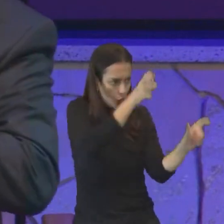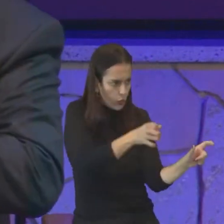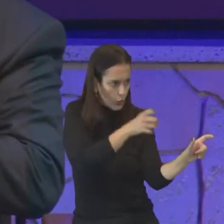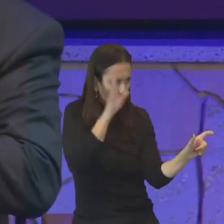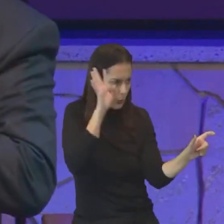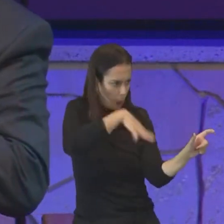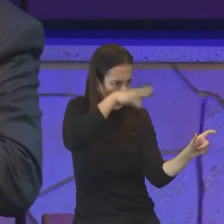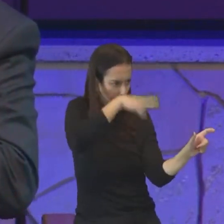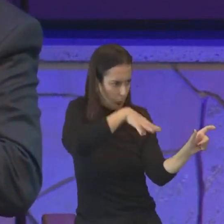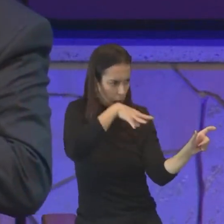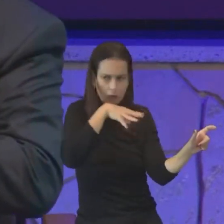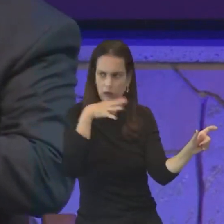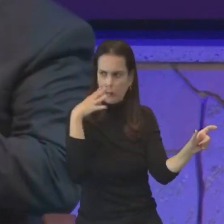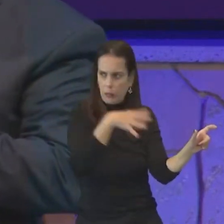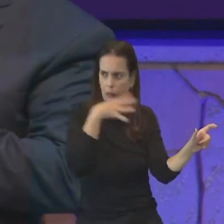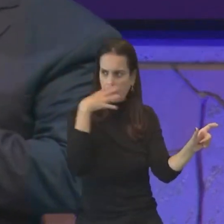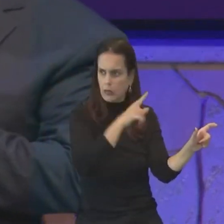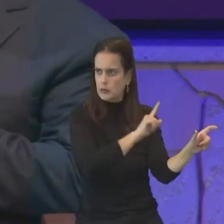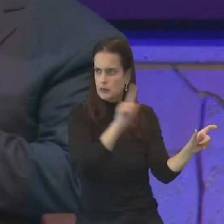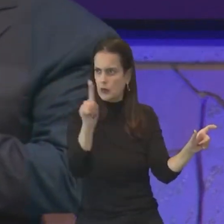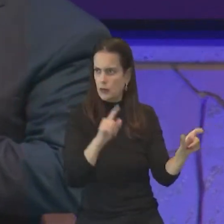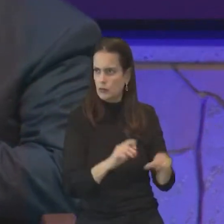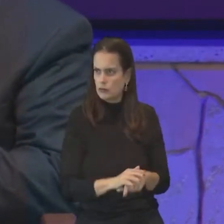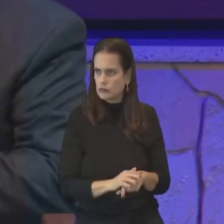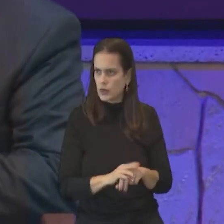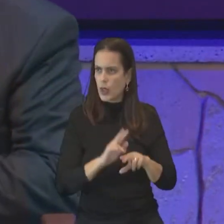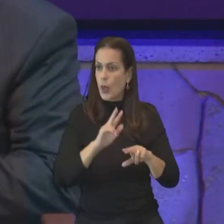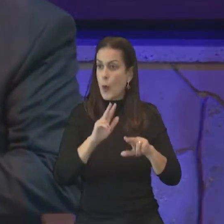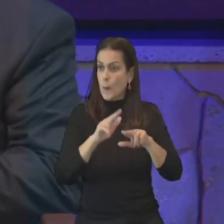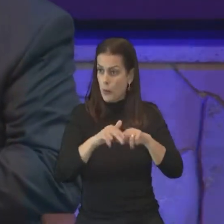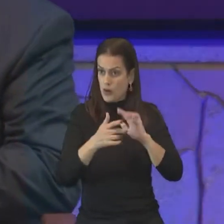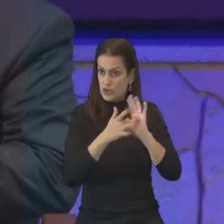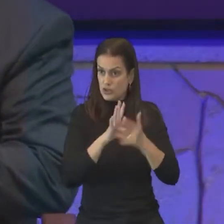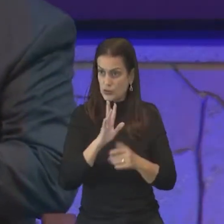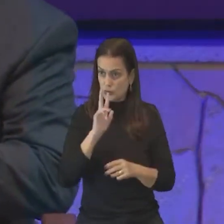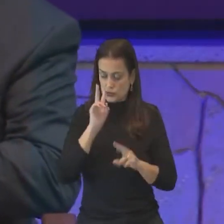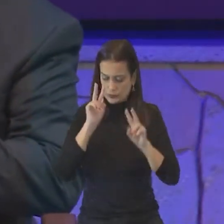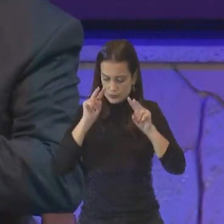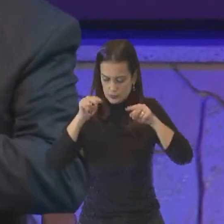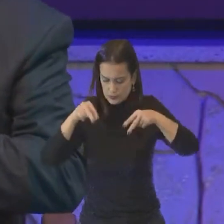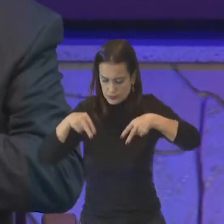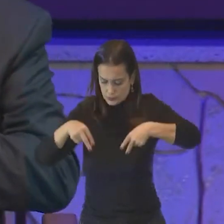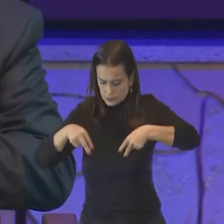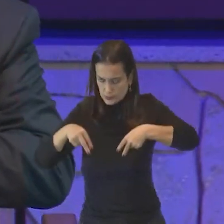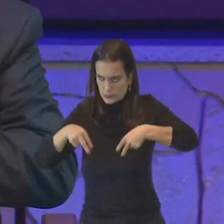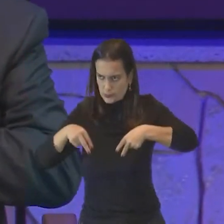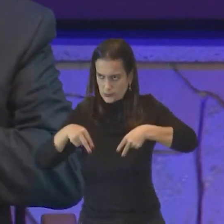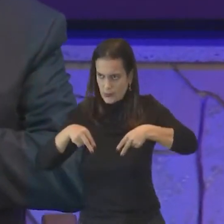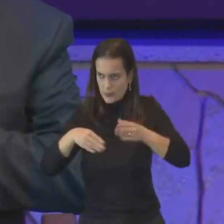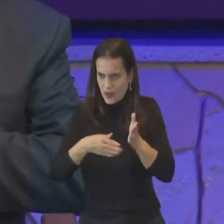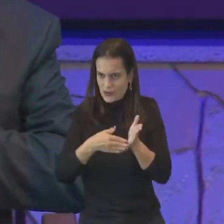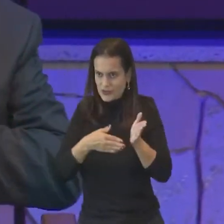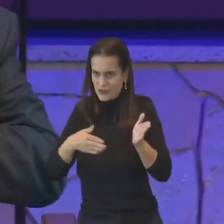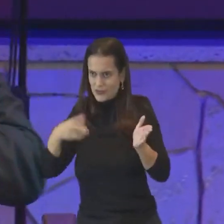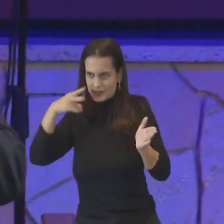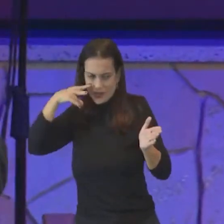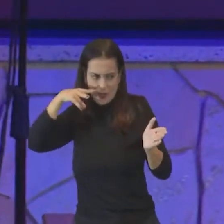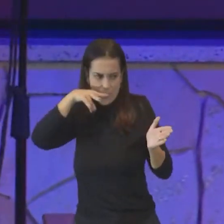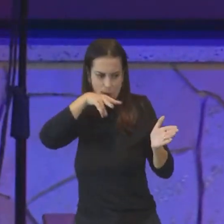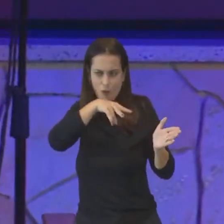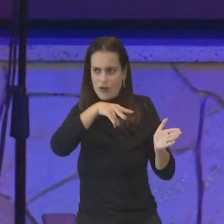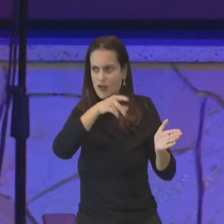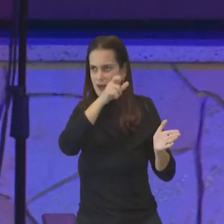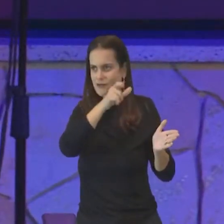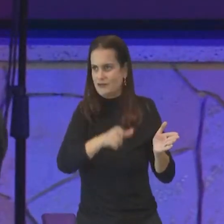de condenação. Não, por isso ele inclinou-se para desviar o olhar daquela mulher.